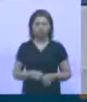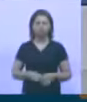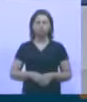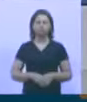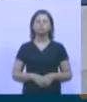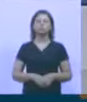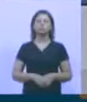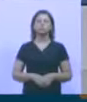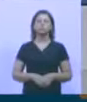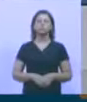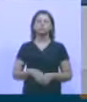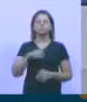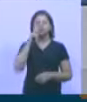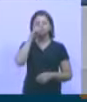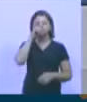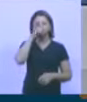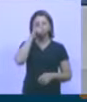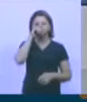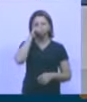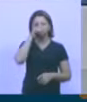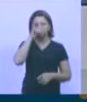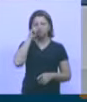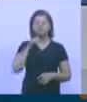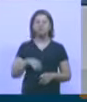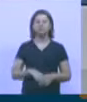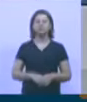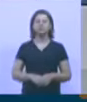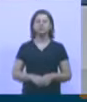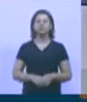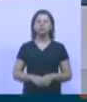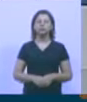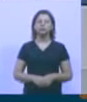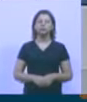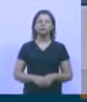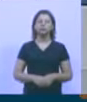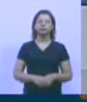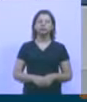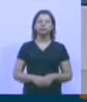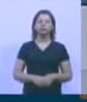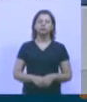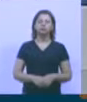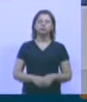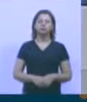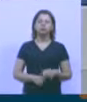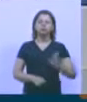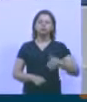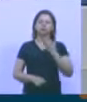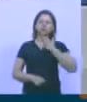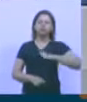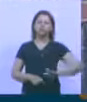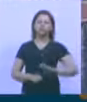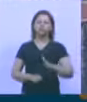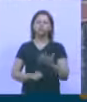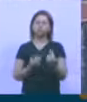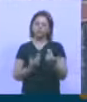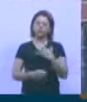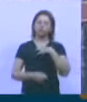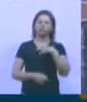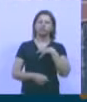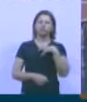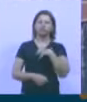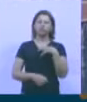child grows up, then people begin to be fed up of the child. Quando a criança é assim, se tem esse